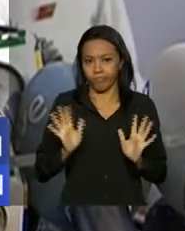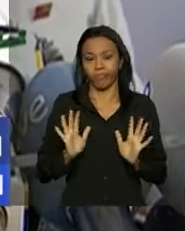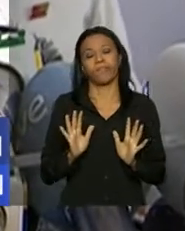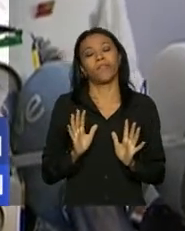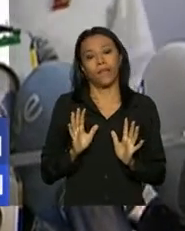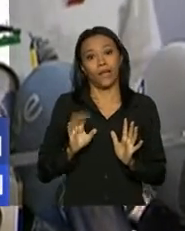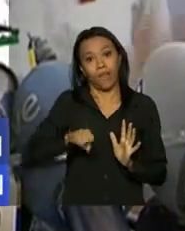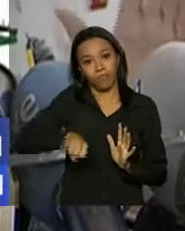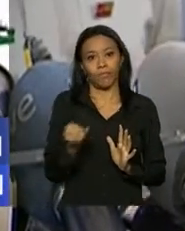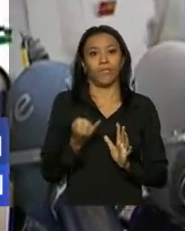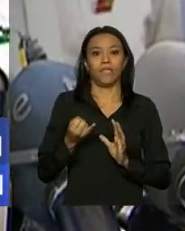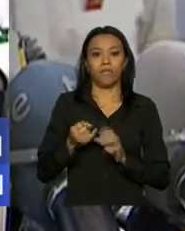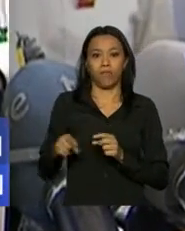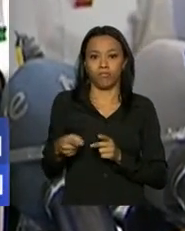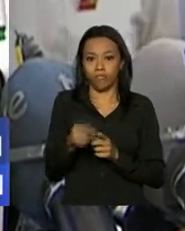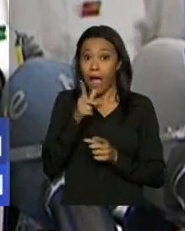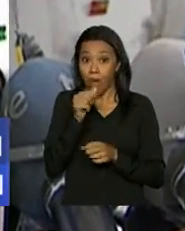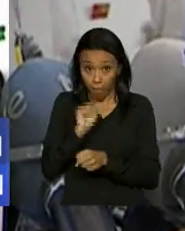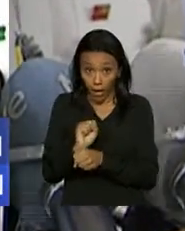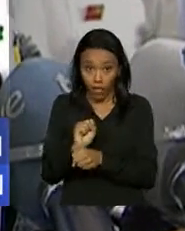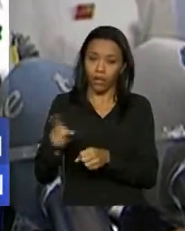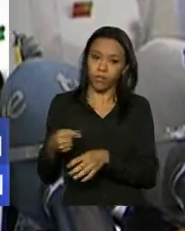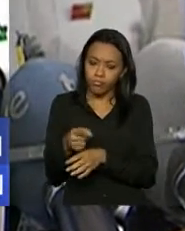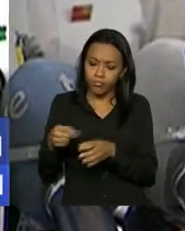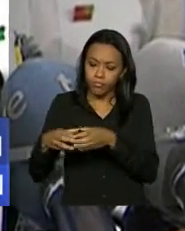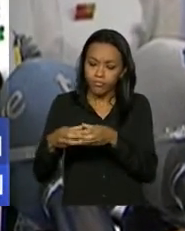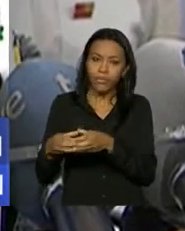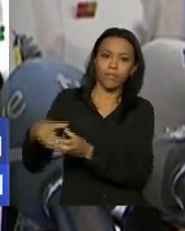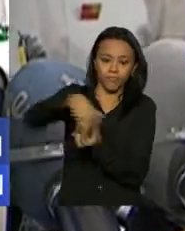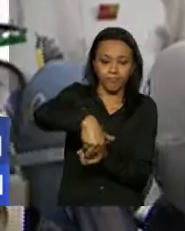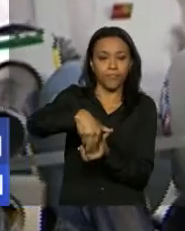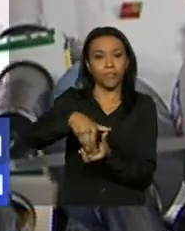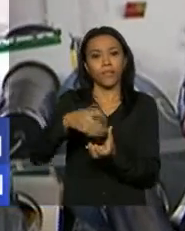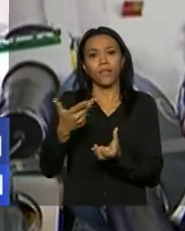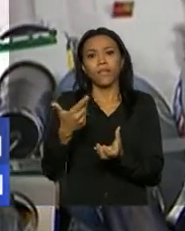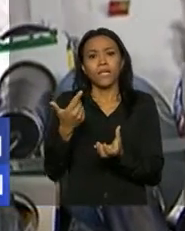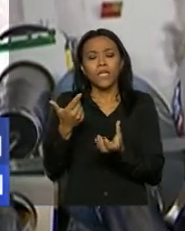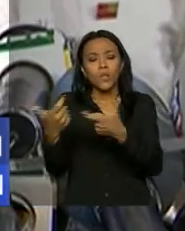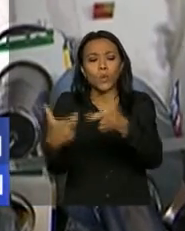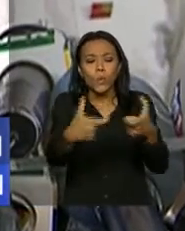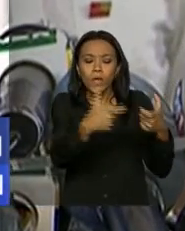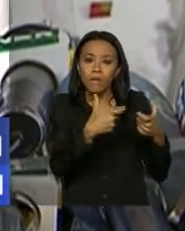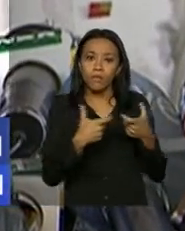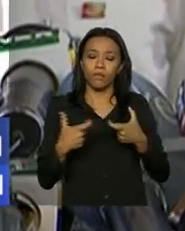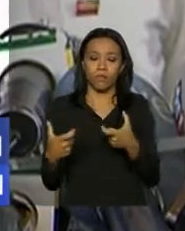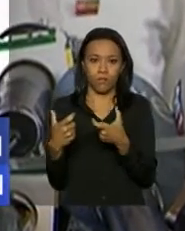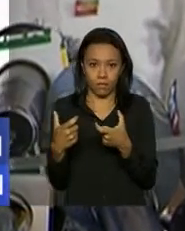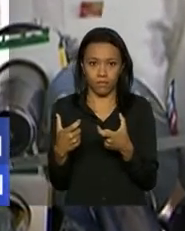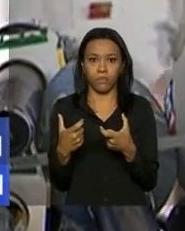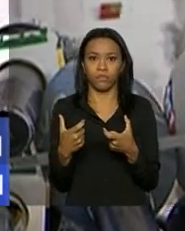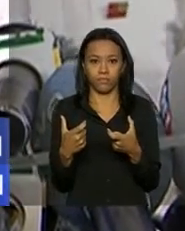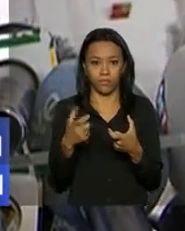ele procria na água parada, na sombra e em lugares em que